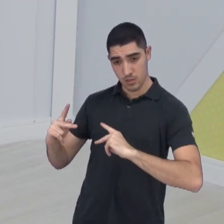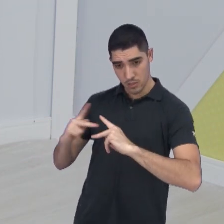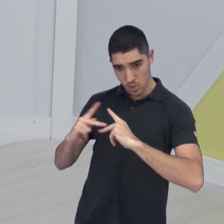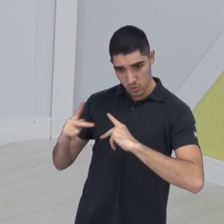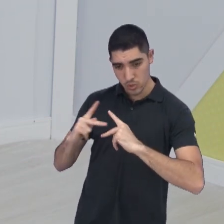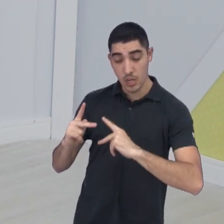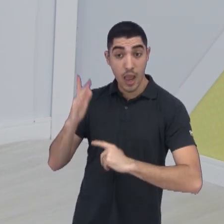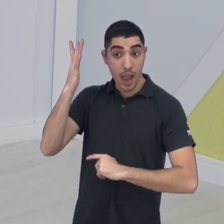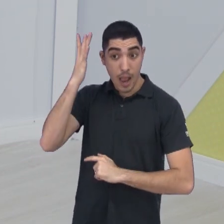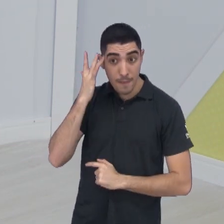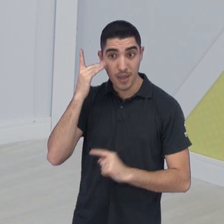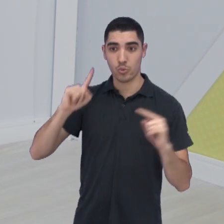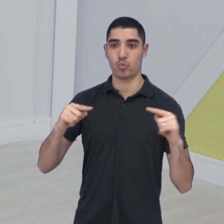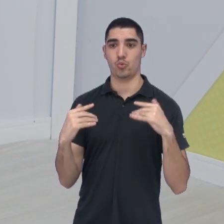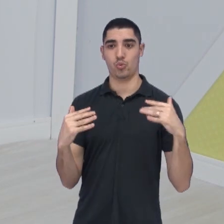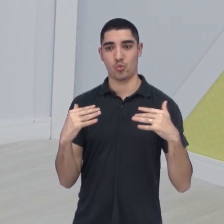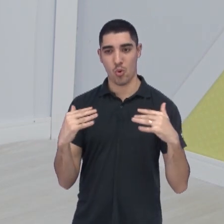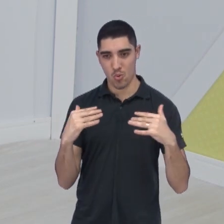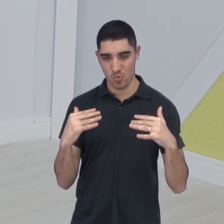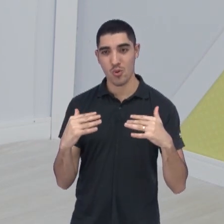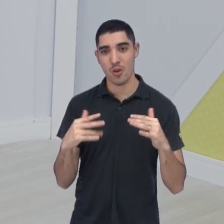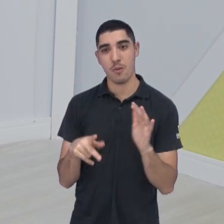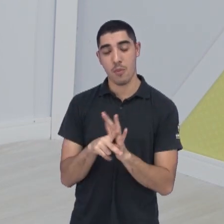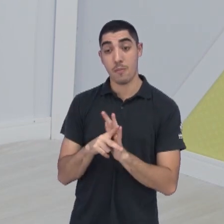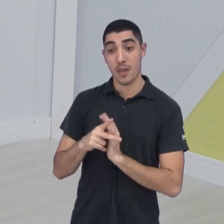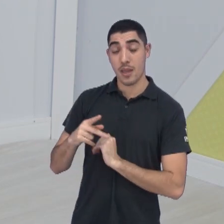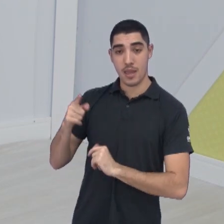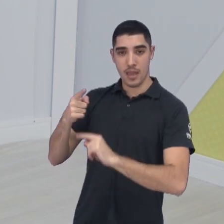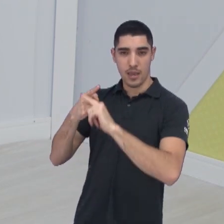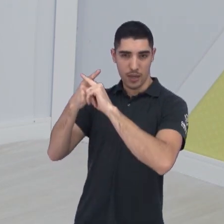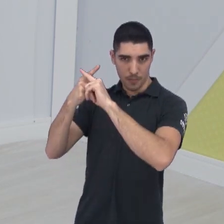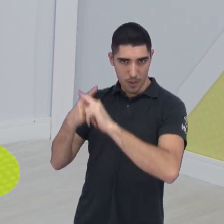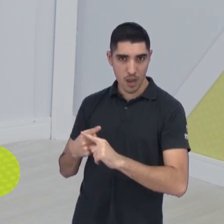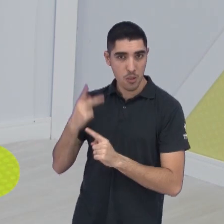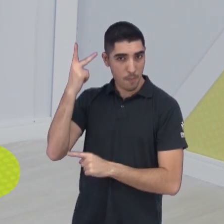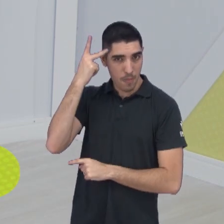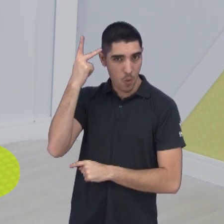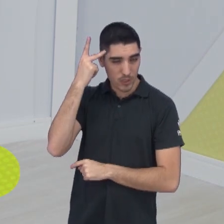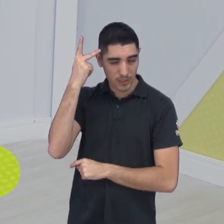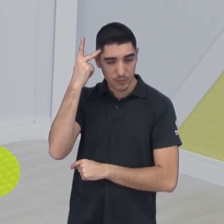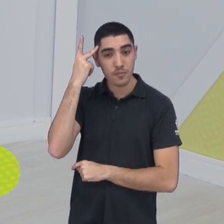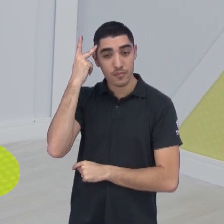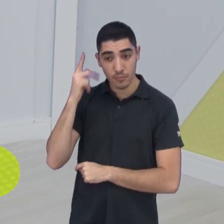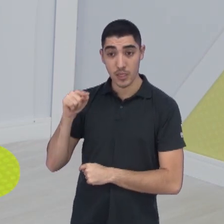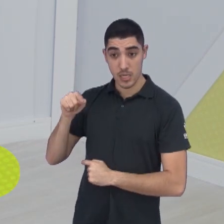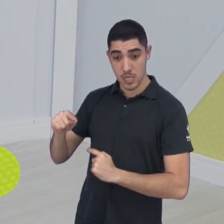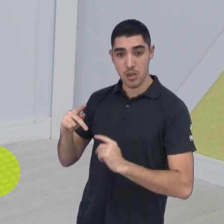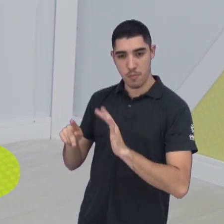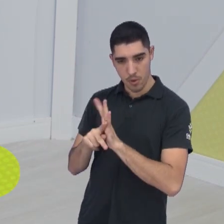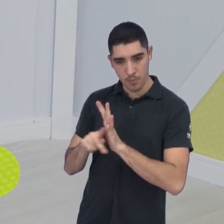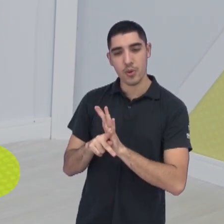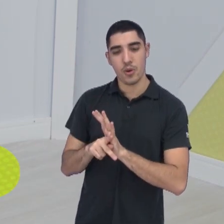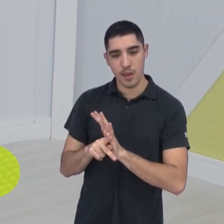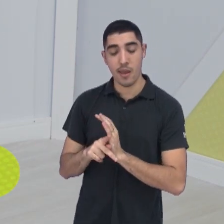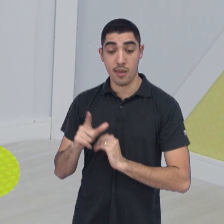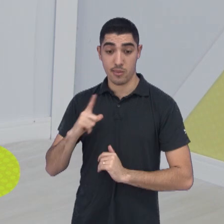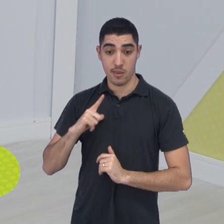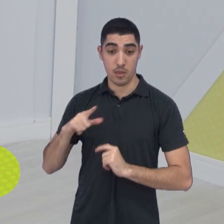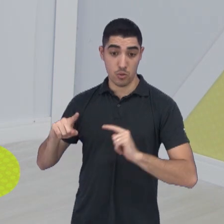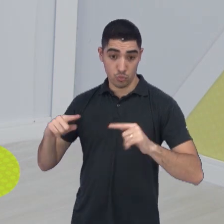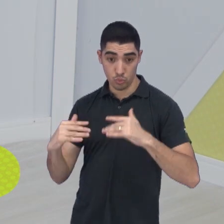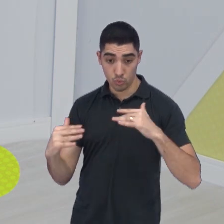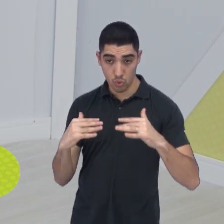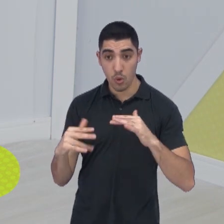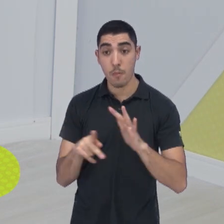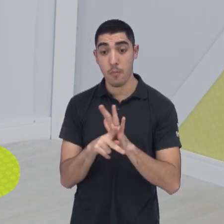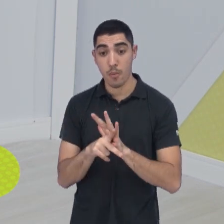volta à quadra amanhã, já pela terceira rodada do retorno do Campeonato Paulista. O time do técnico Gabriel Pichu recebe no ginásio do Tênis Clube